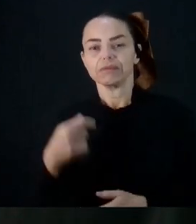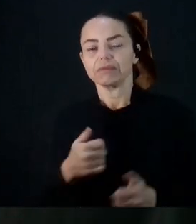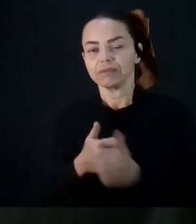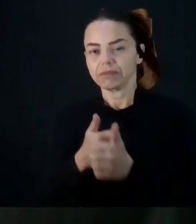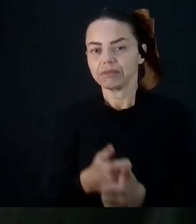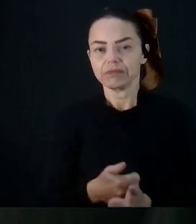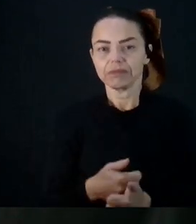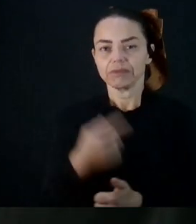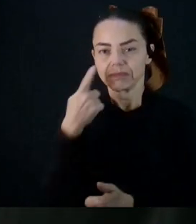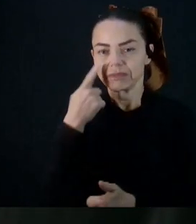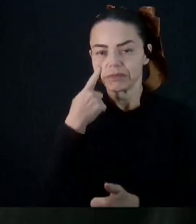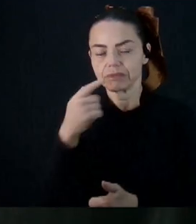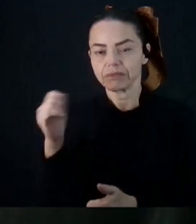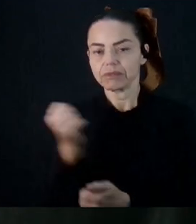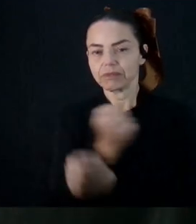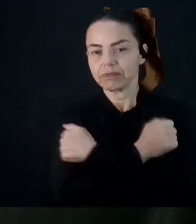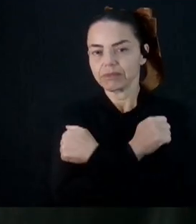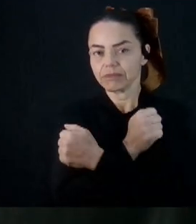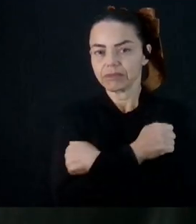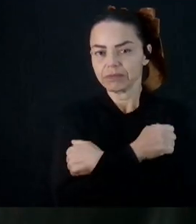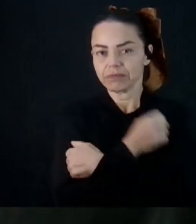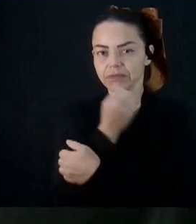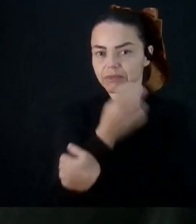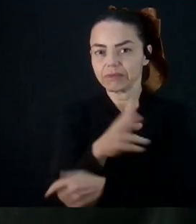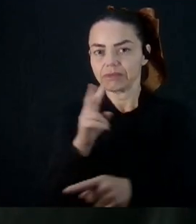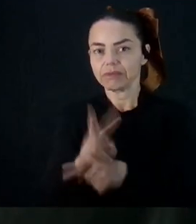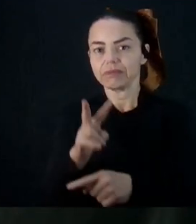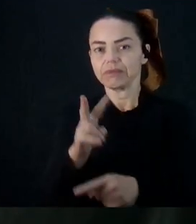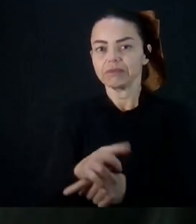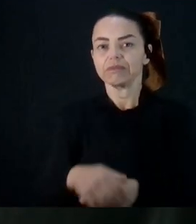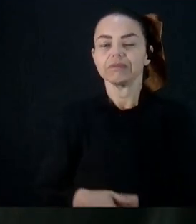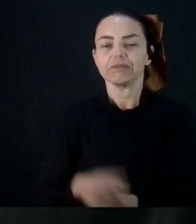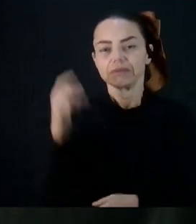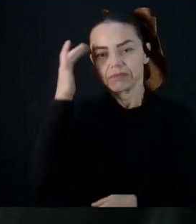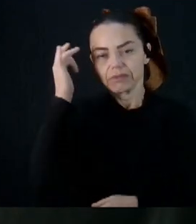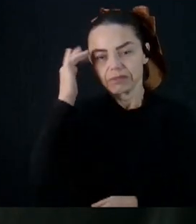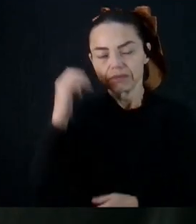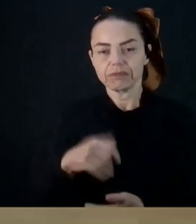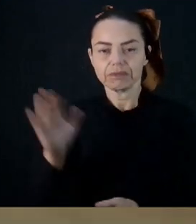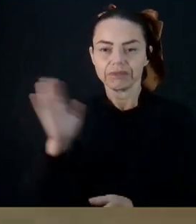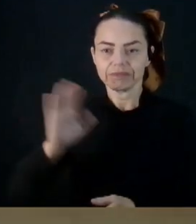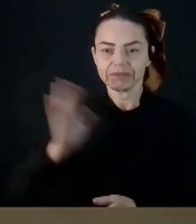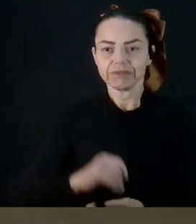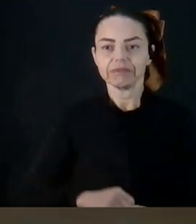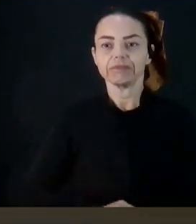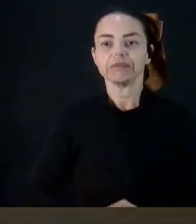tá? Então um grande abraço, fique bem, se cuide e até amanhã, se Deus quiser. Tchau, tchau, gente.